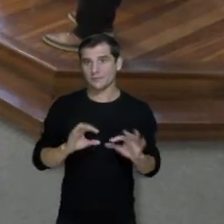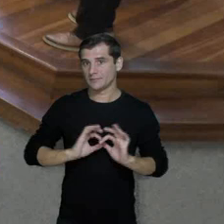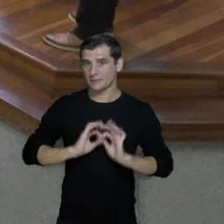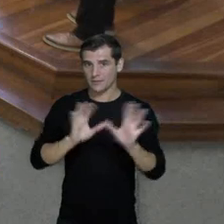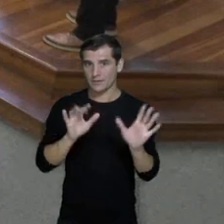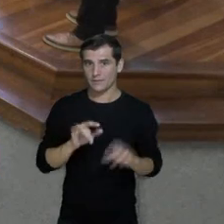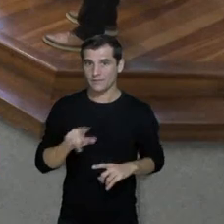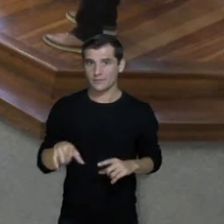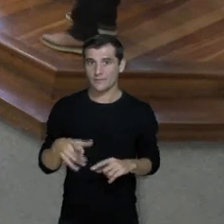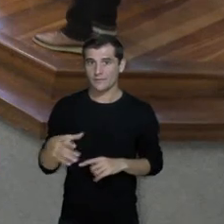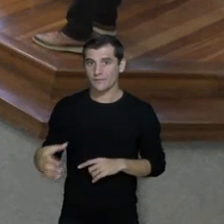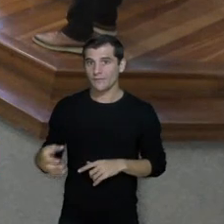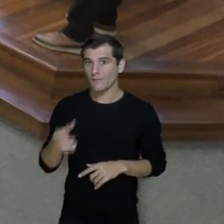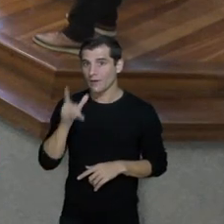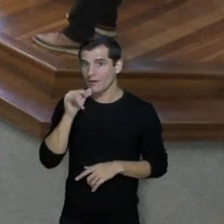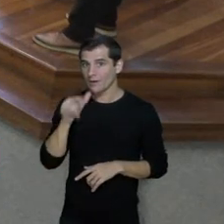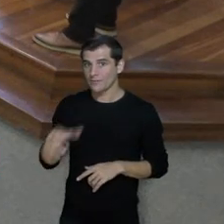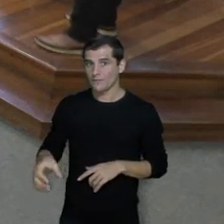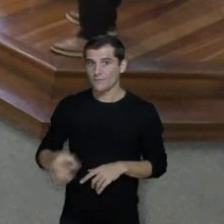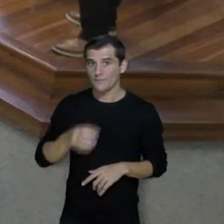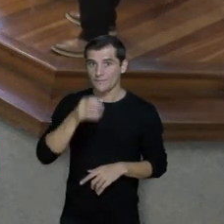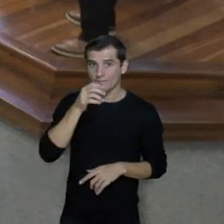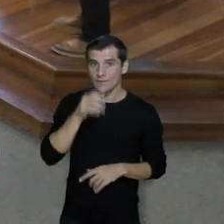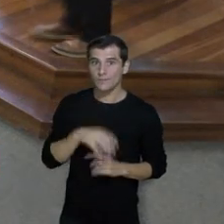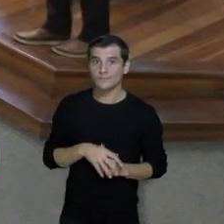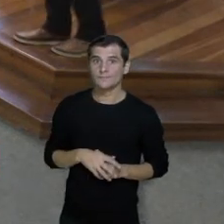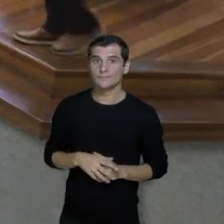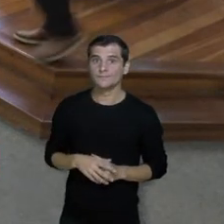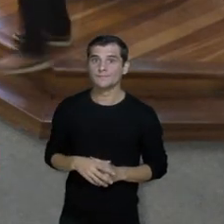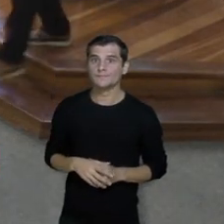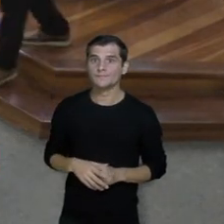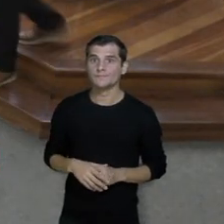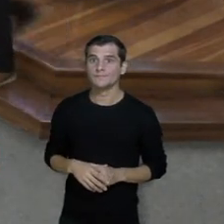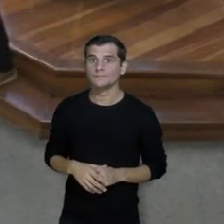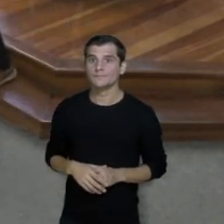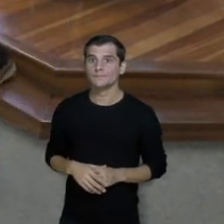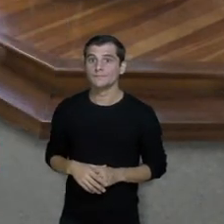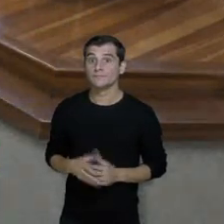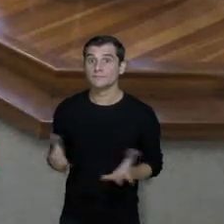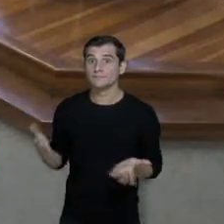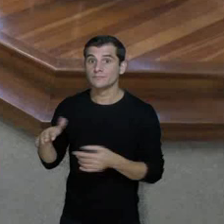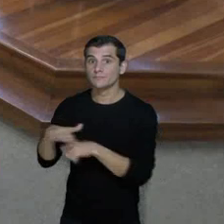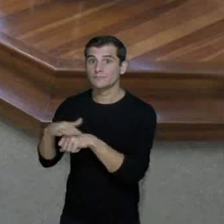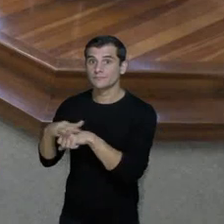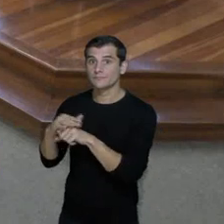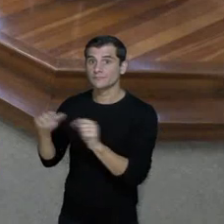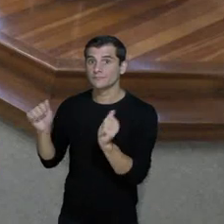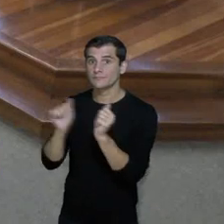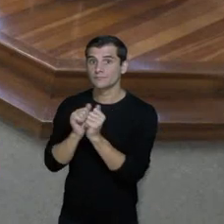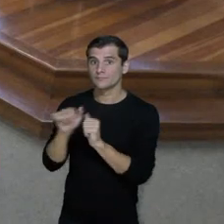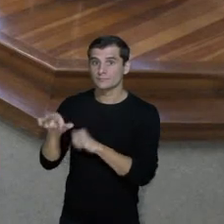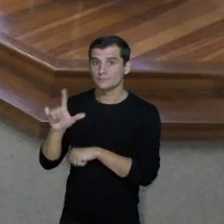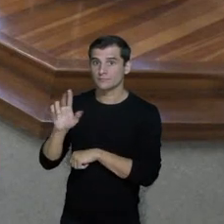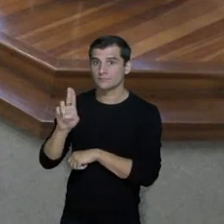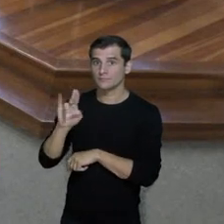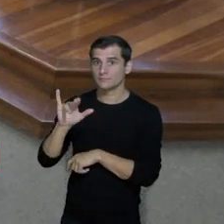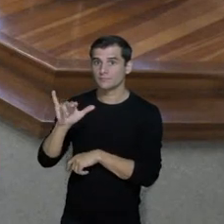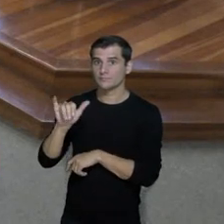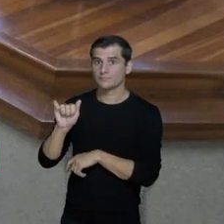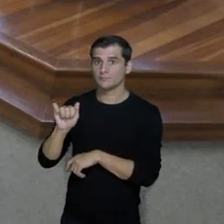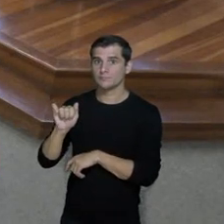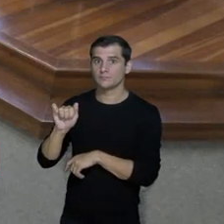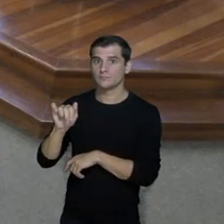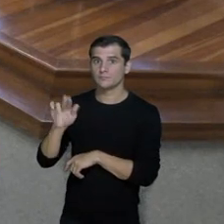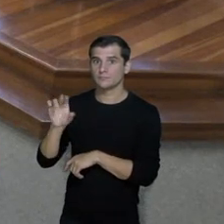o pessoal começamos aqui com Luciano e em seguida ele passa a palavra para